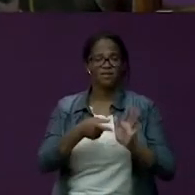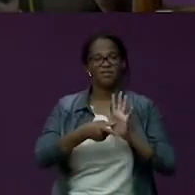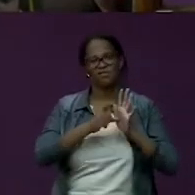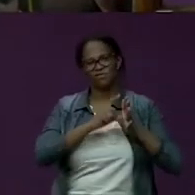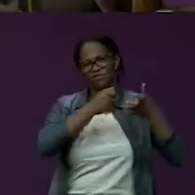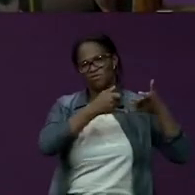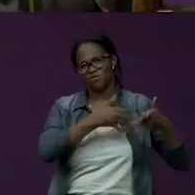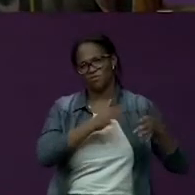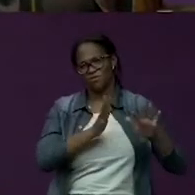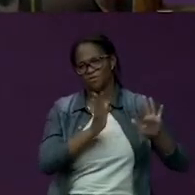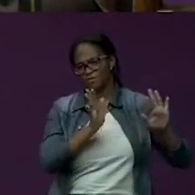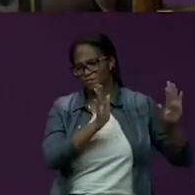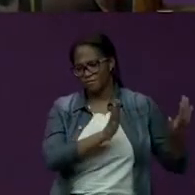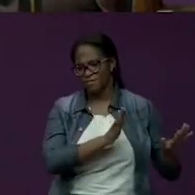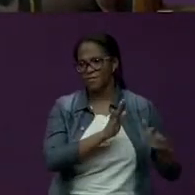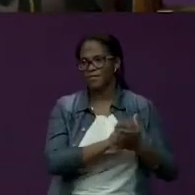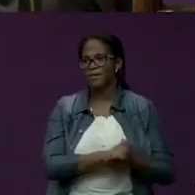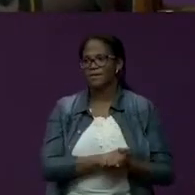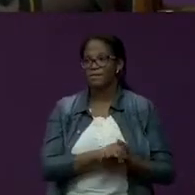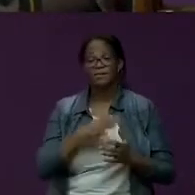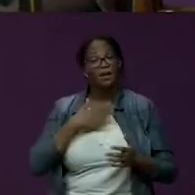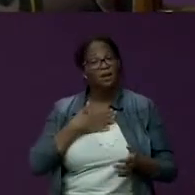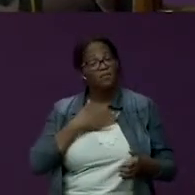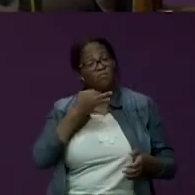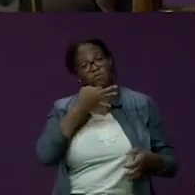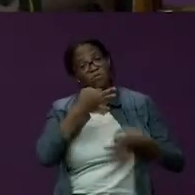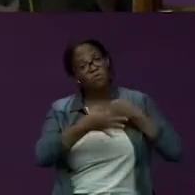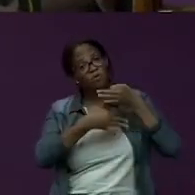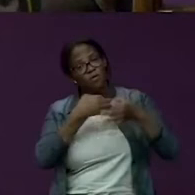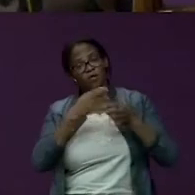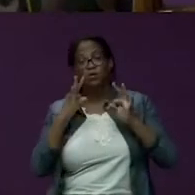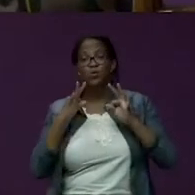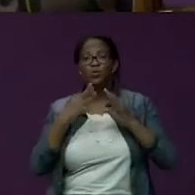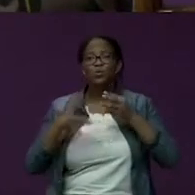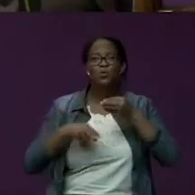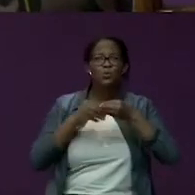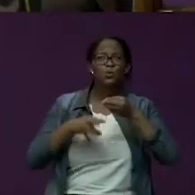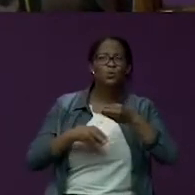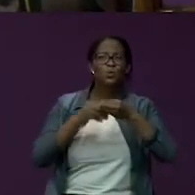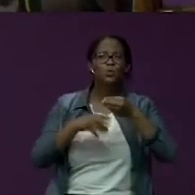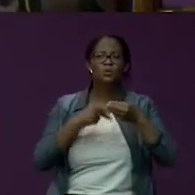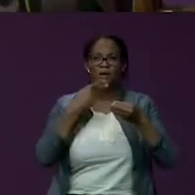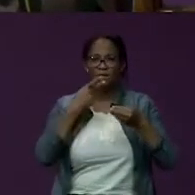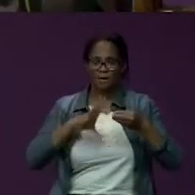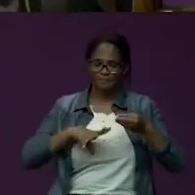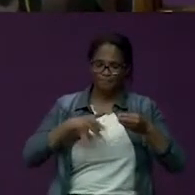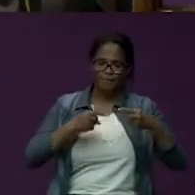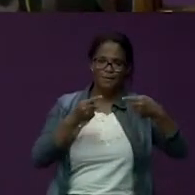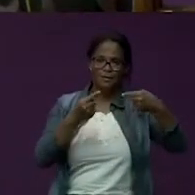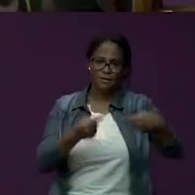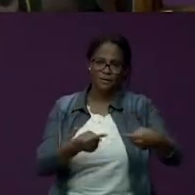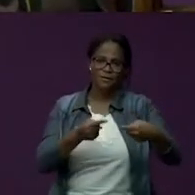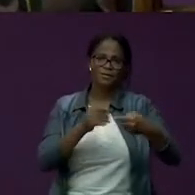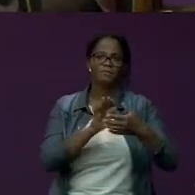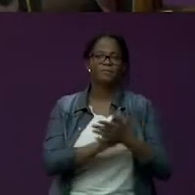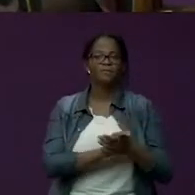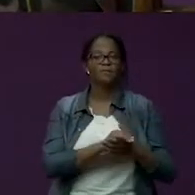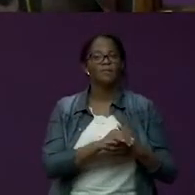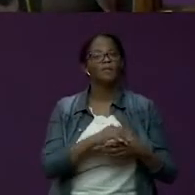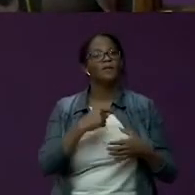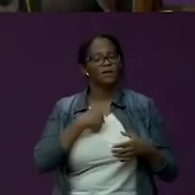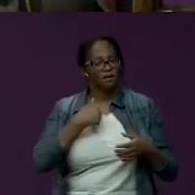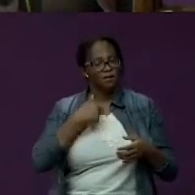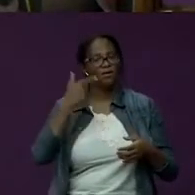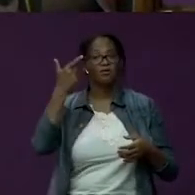colocado aqui. Mas eu vejo, assim, de tudo que eu falei, né, de todos os desafios, eu volto à